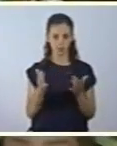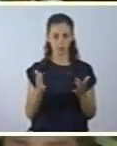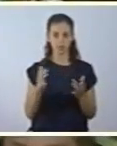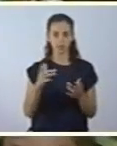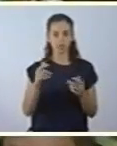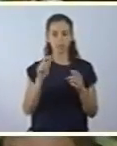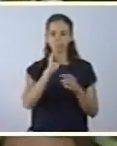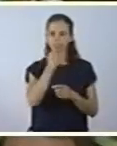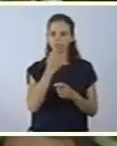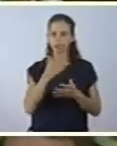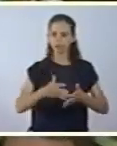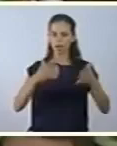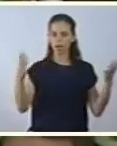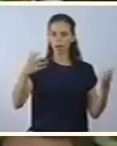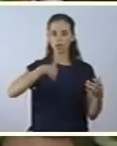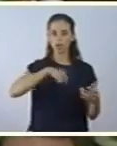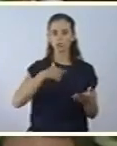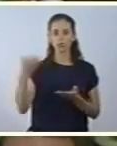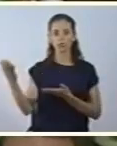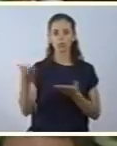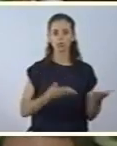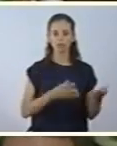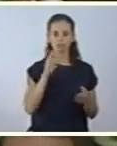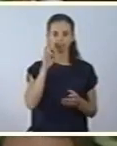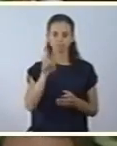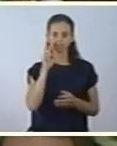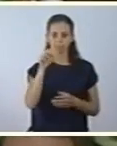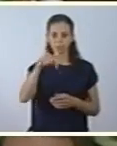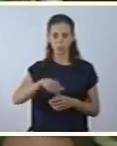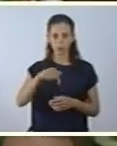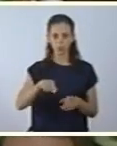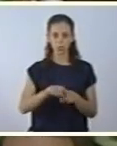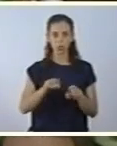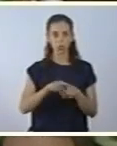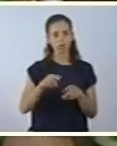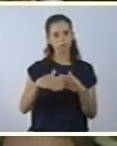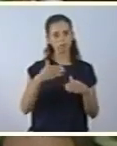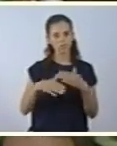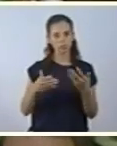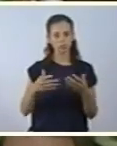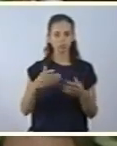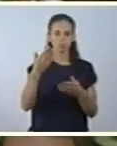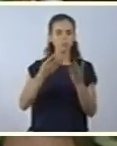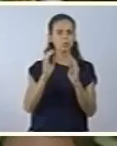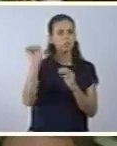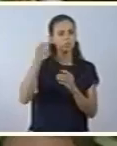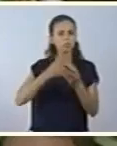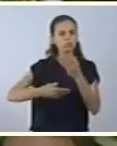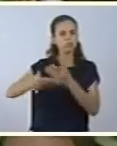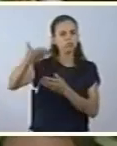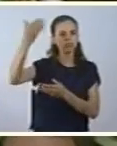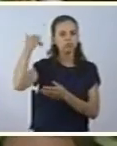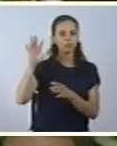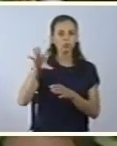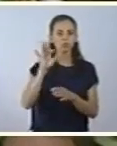grande mistério que somos convidados a contemplar hoje, como contemplaram os apóstolos que Jesus